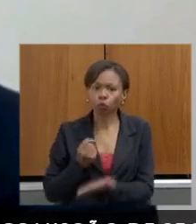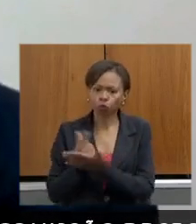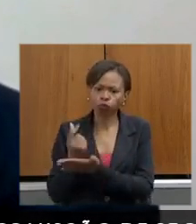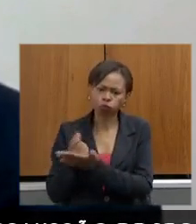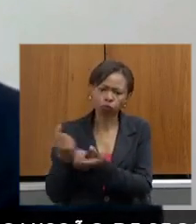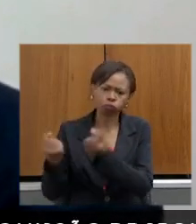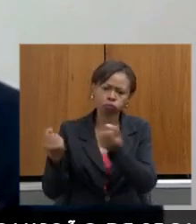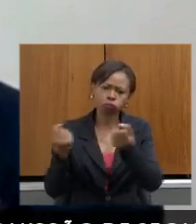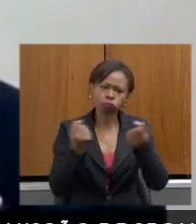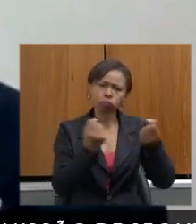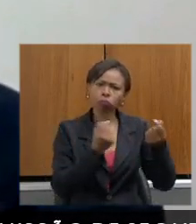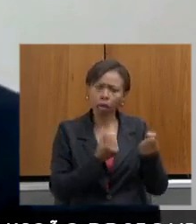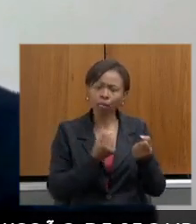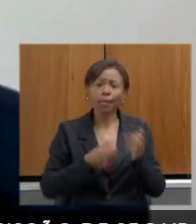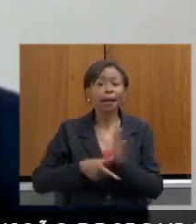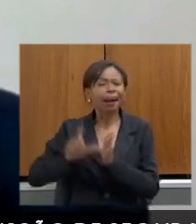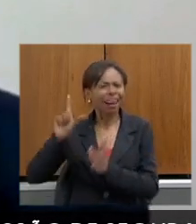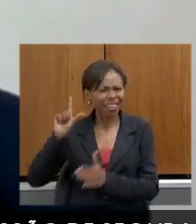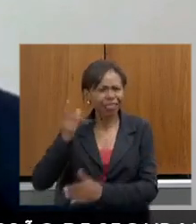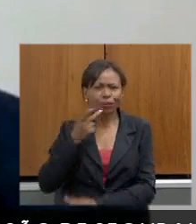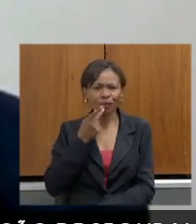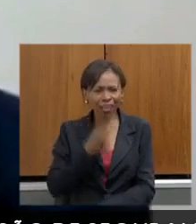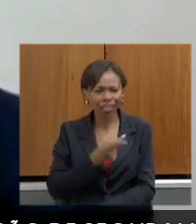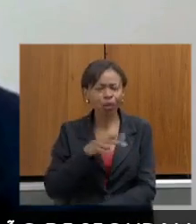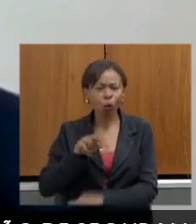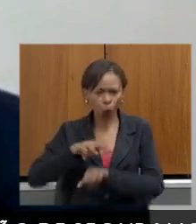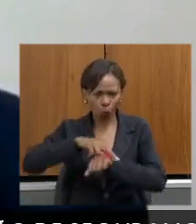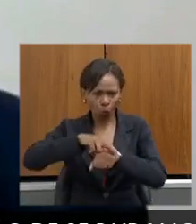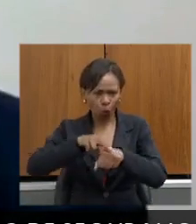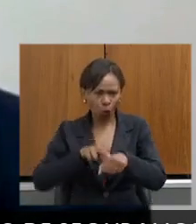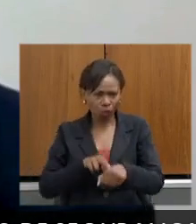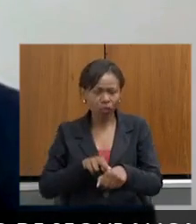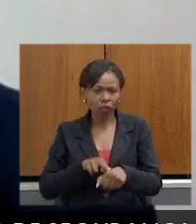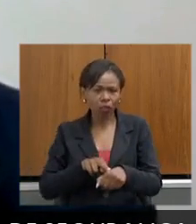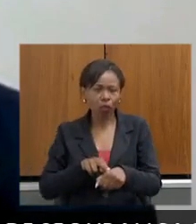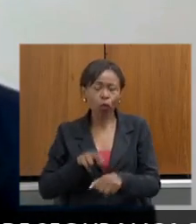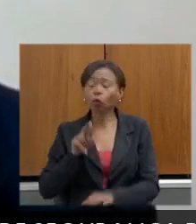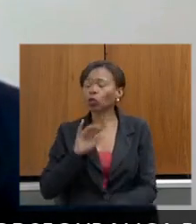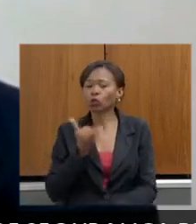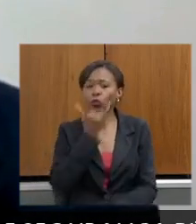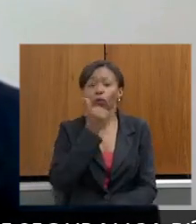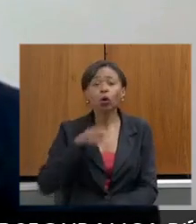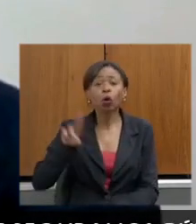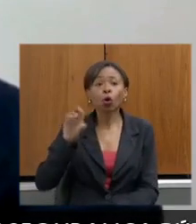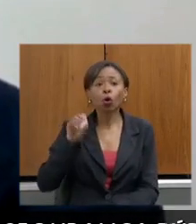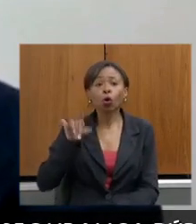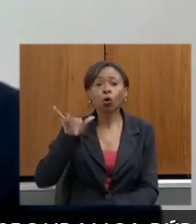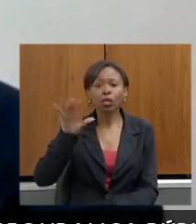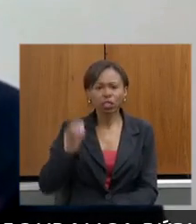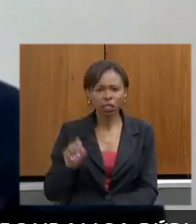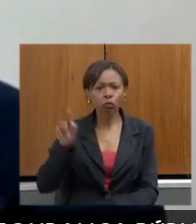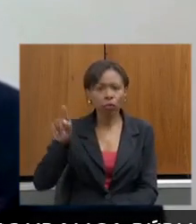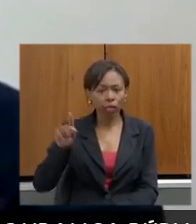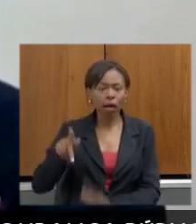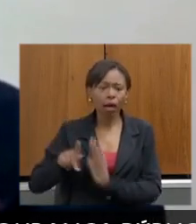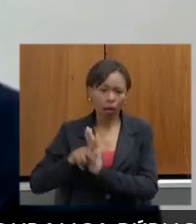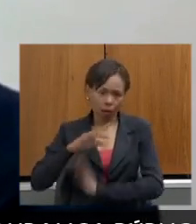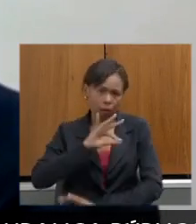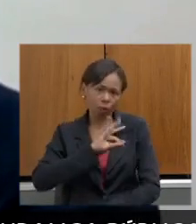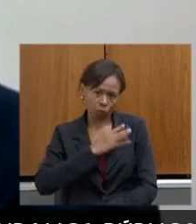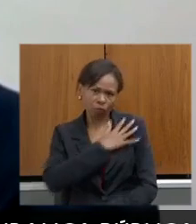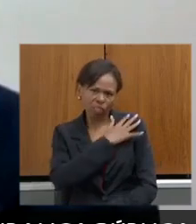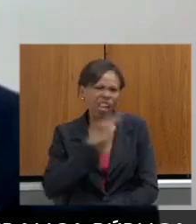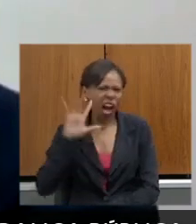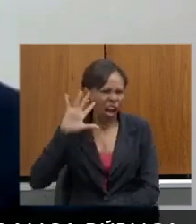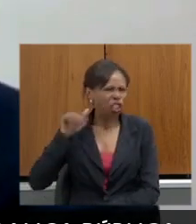dos veículos antes que é o que eu falei com o Coronel Rodrigo comandante da PM já estava bem adiantada fase a definição então